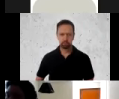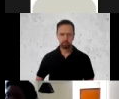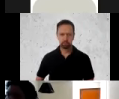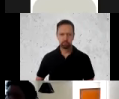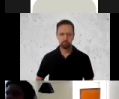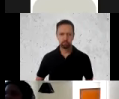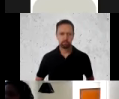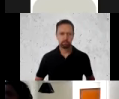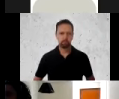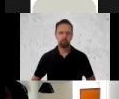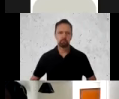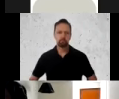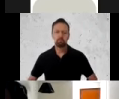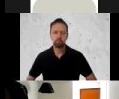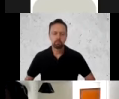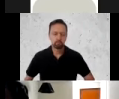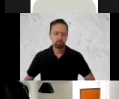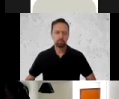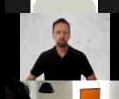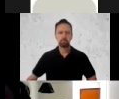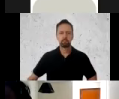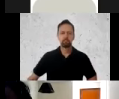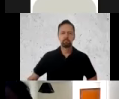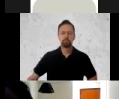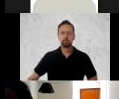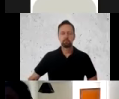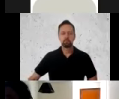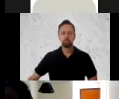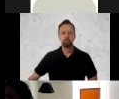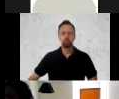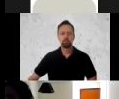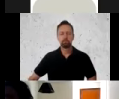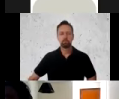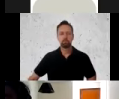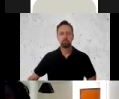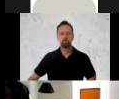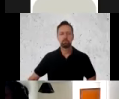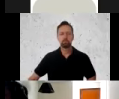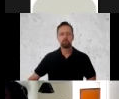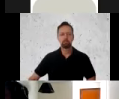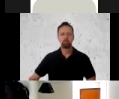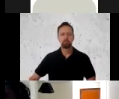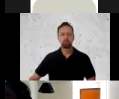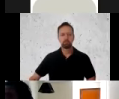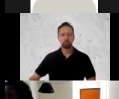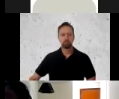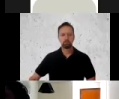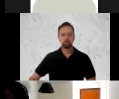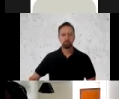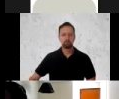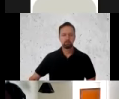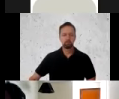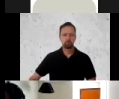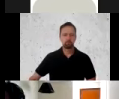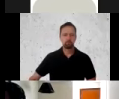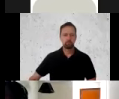Podemos concluir que, assim, a efetividade da legislação depende muito da sua aplicação,